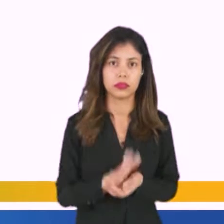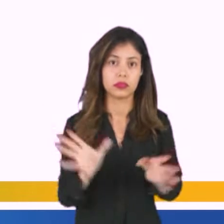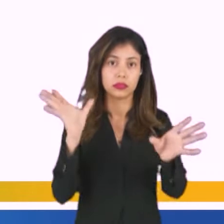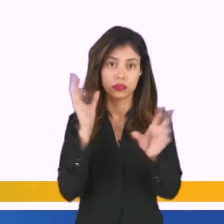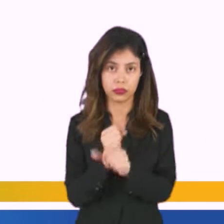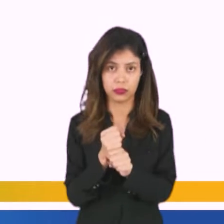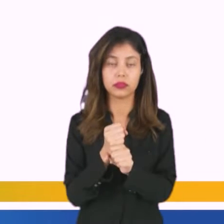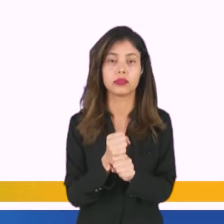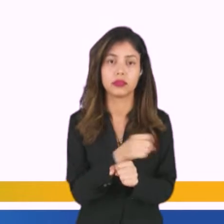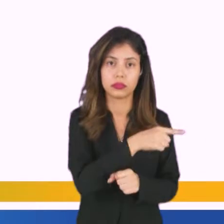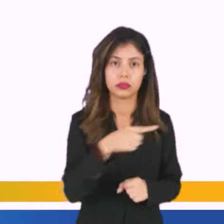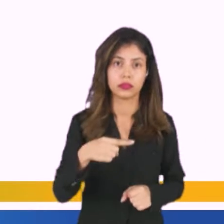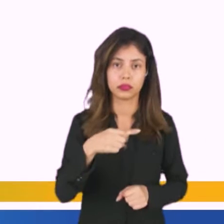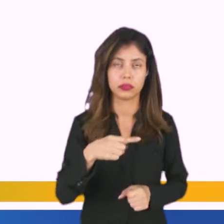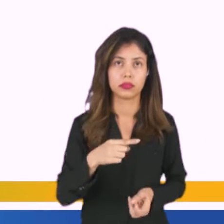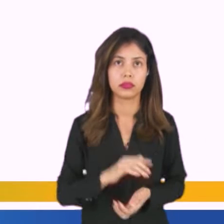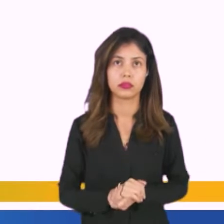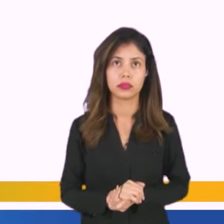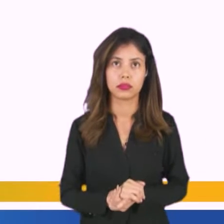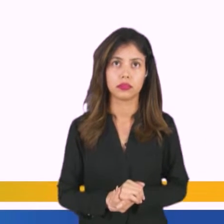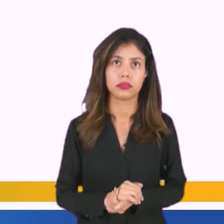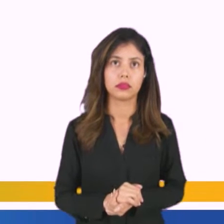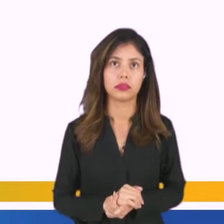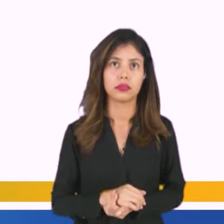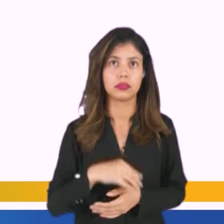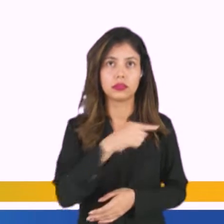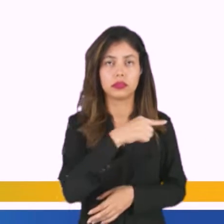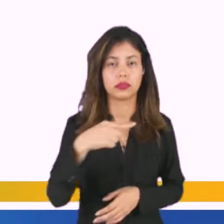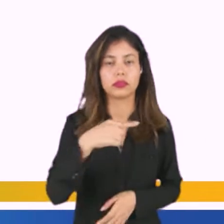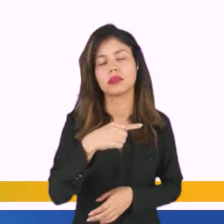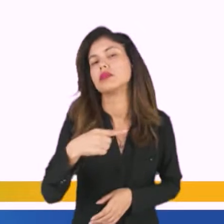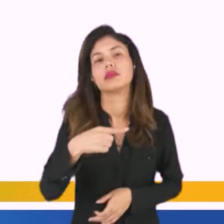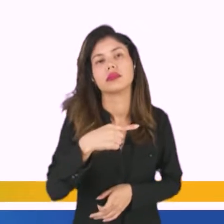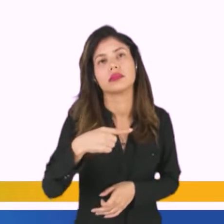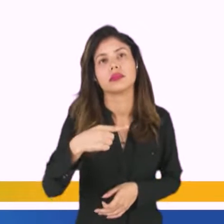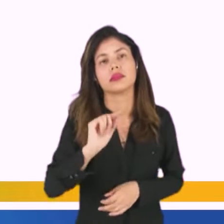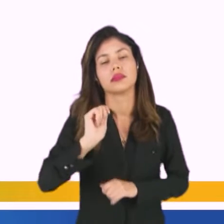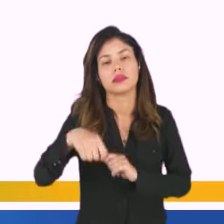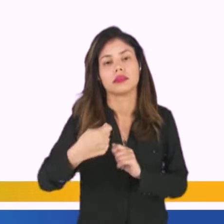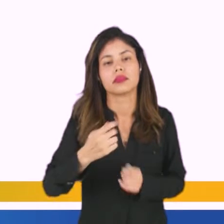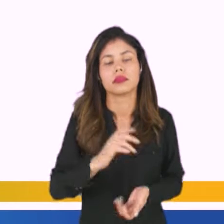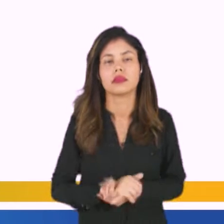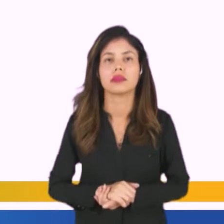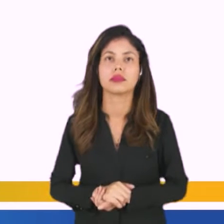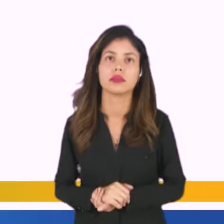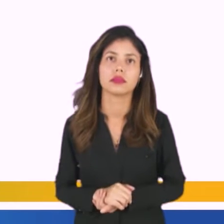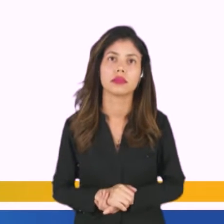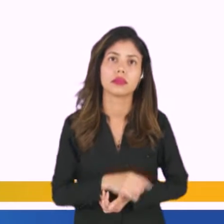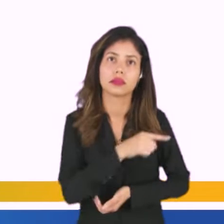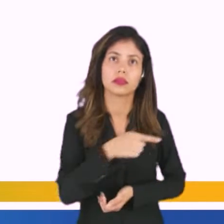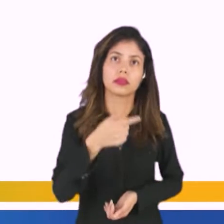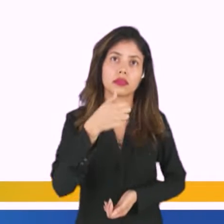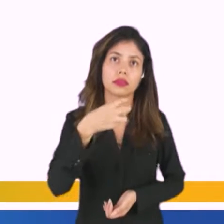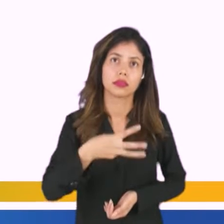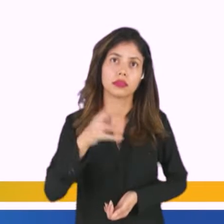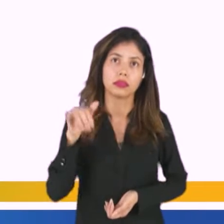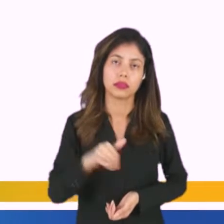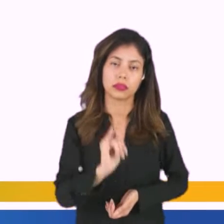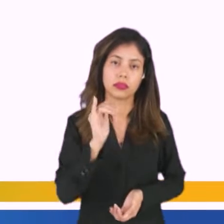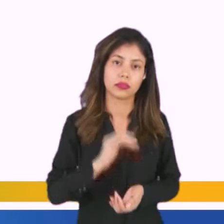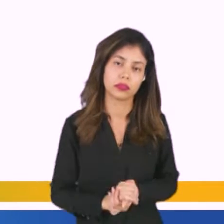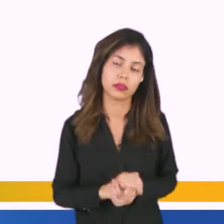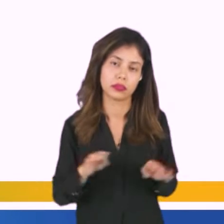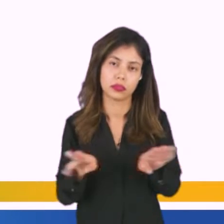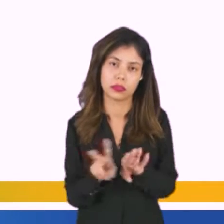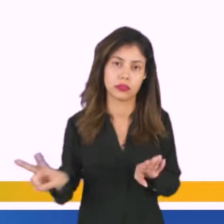e somar menos, que no caso aí meu valor está negativo, aí é o jogo de sinal, tá? Menos 3y, e aí eu